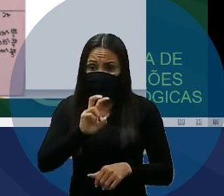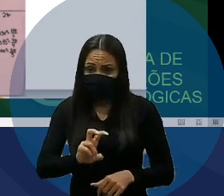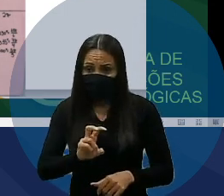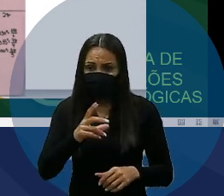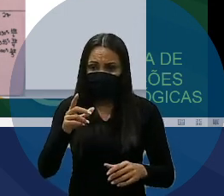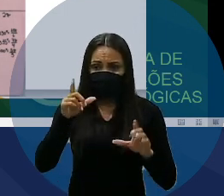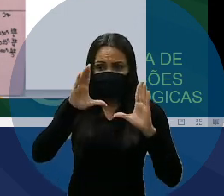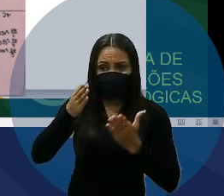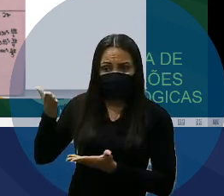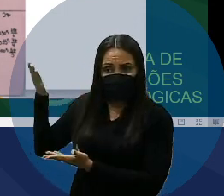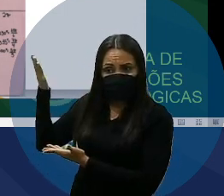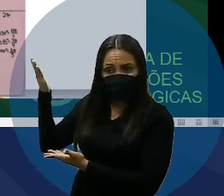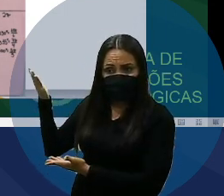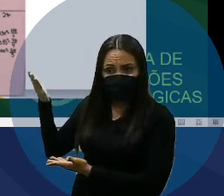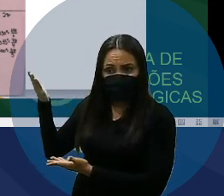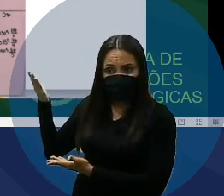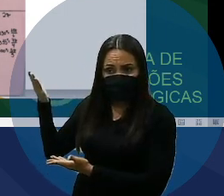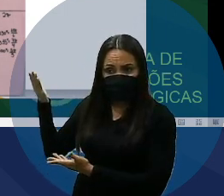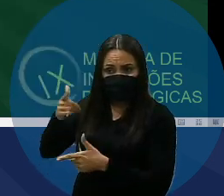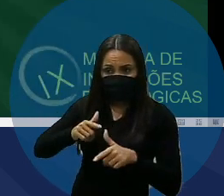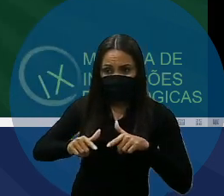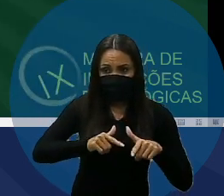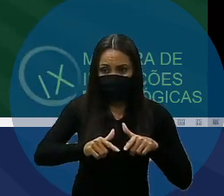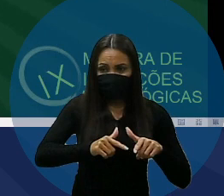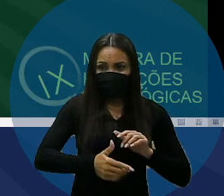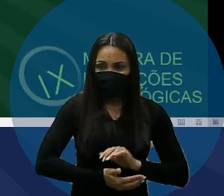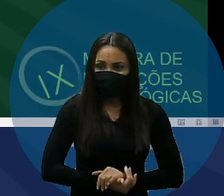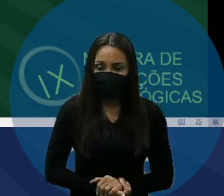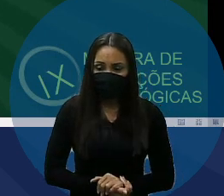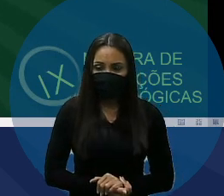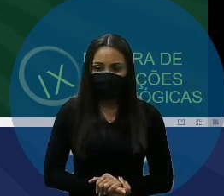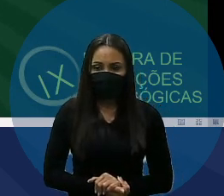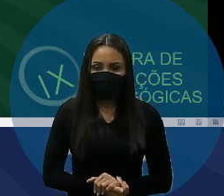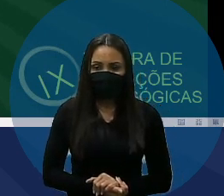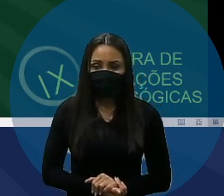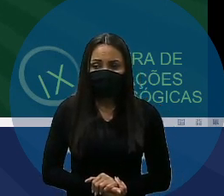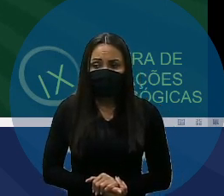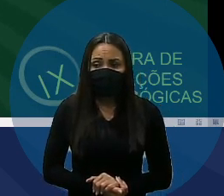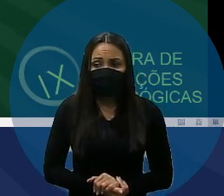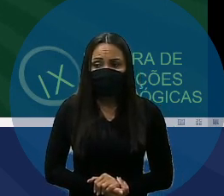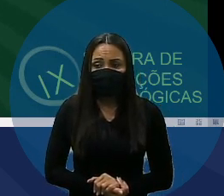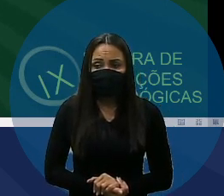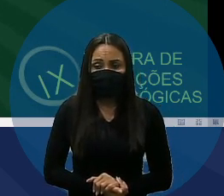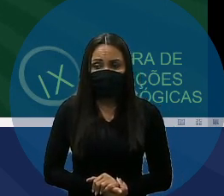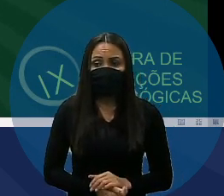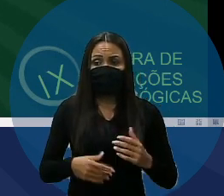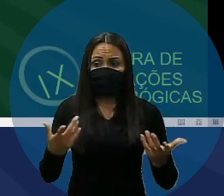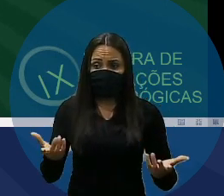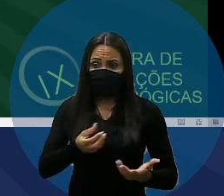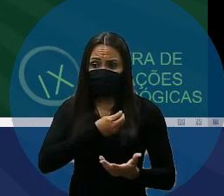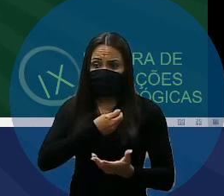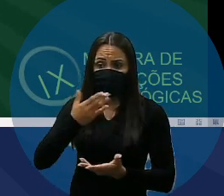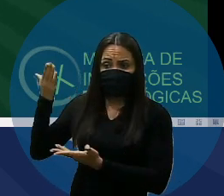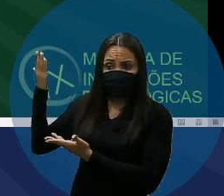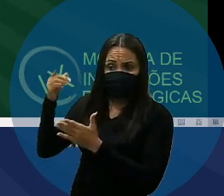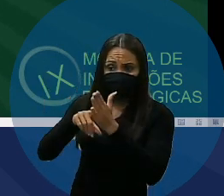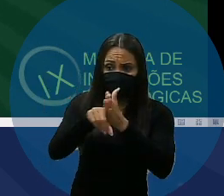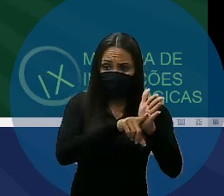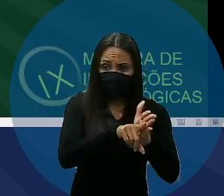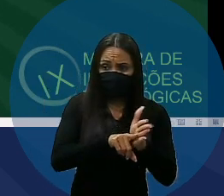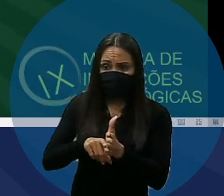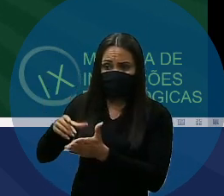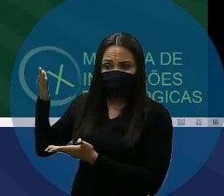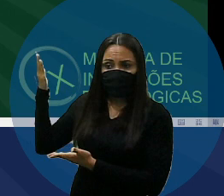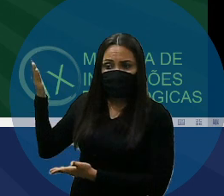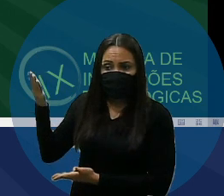do trabalho deles, né? Esses cinco ciclos aí, tá aí a bibliografia que eu falei, o trabalho aí é ótimo, esse trabalho,